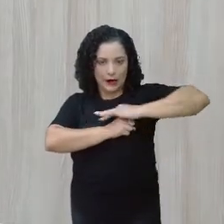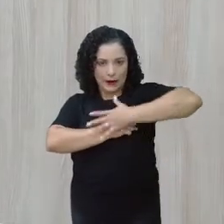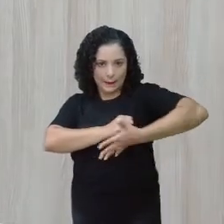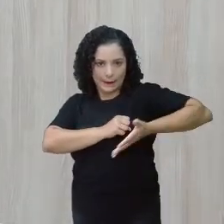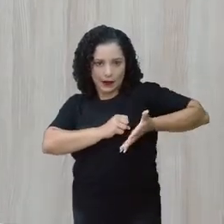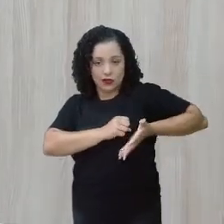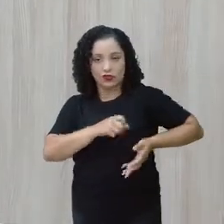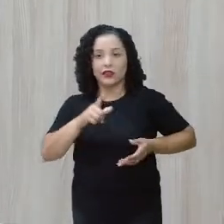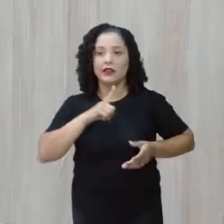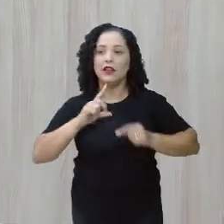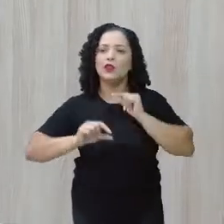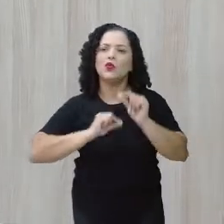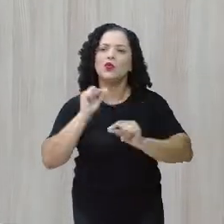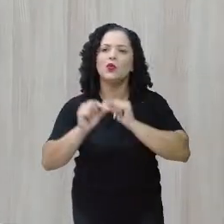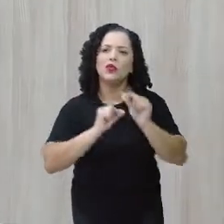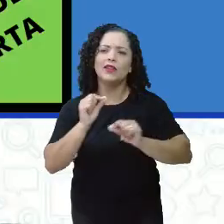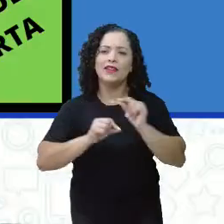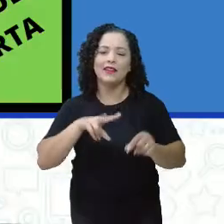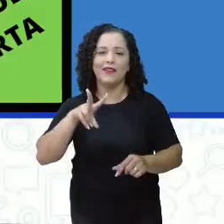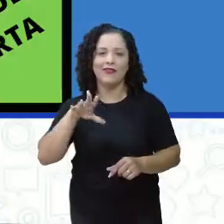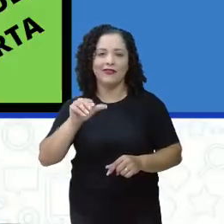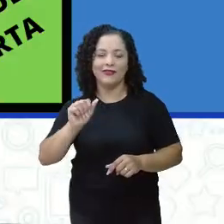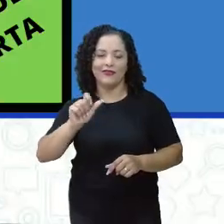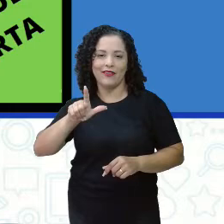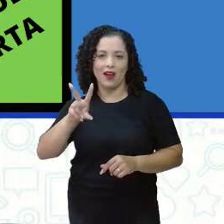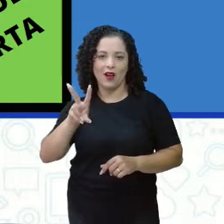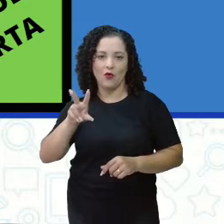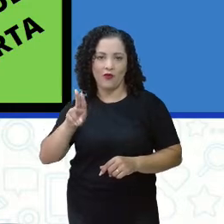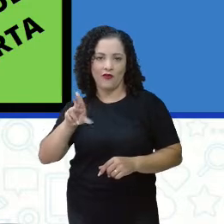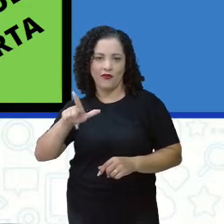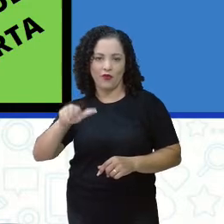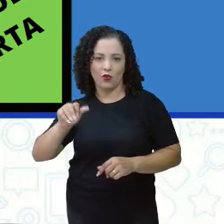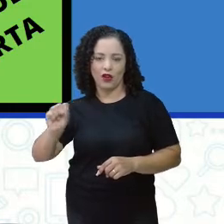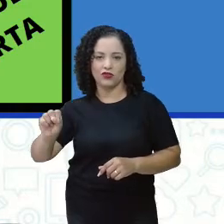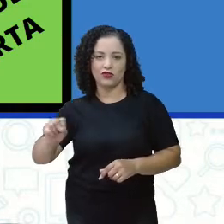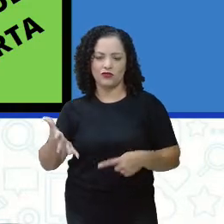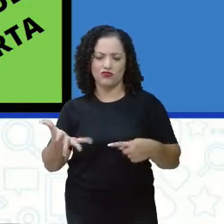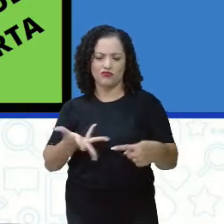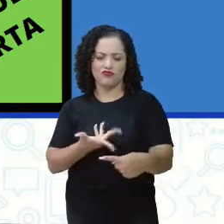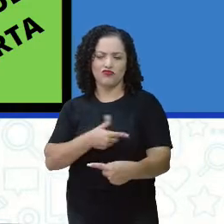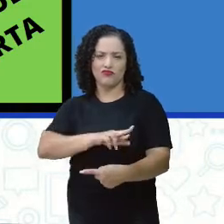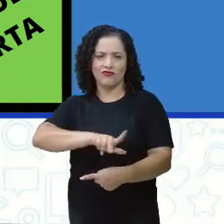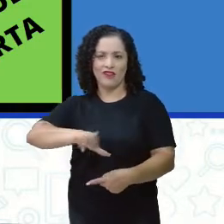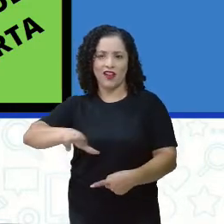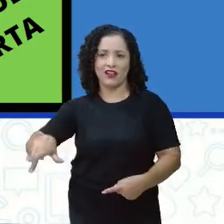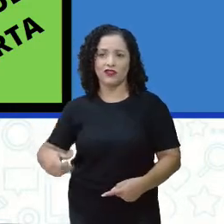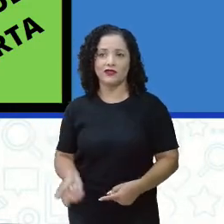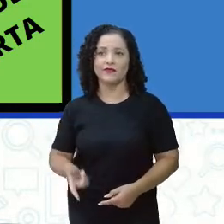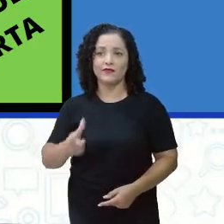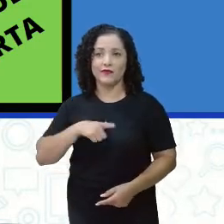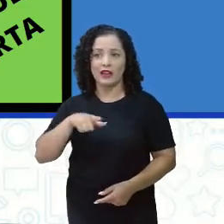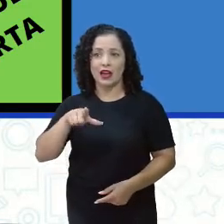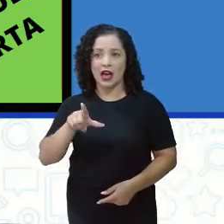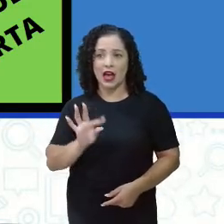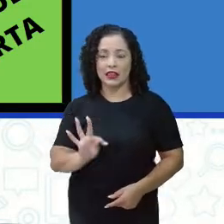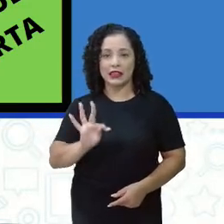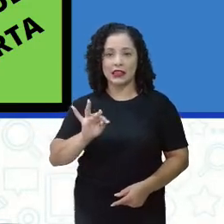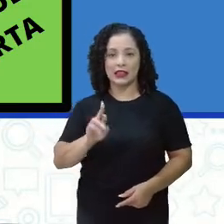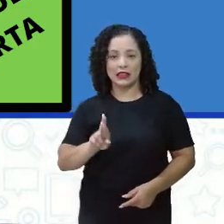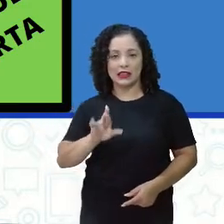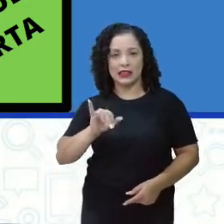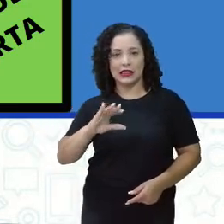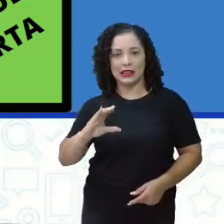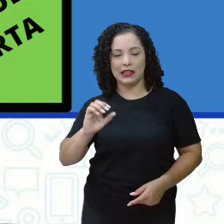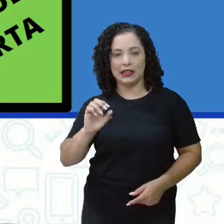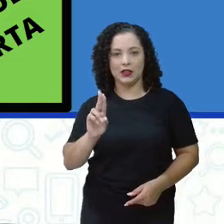as válvulas. As válvulas cardíacas, e aí nós temos um conjunto. A válvula tricúspide, e a gente vai descobrir aí, eu